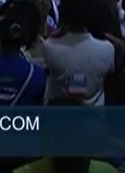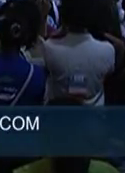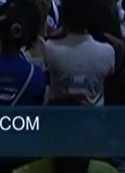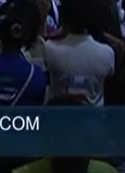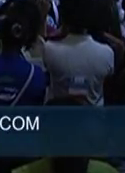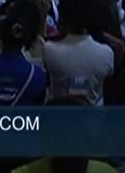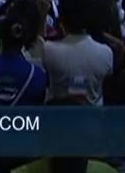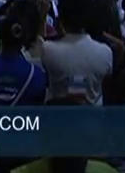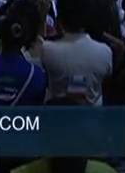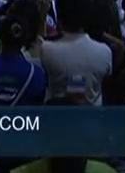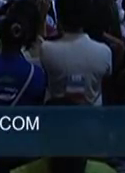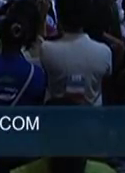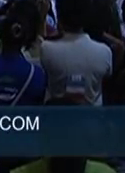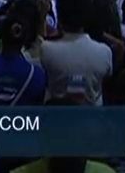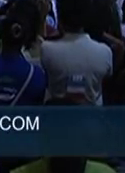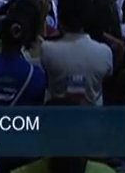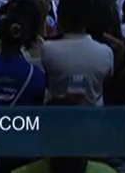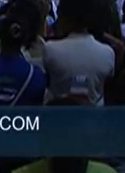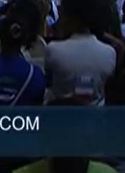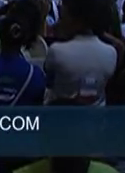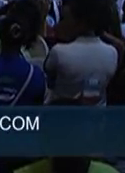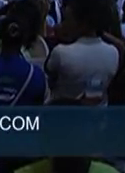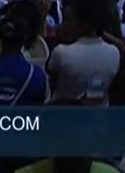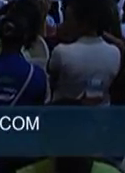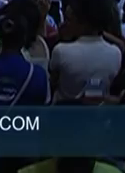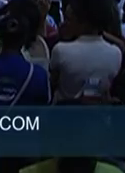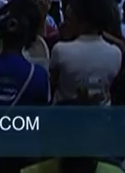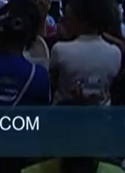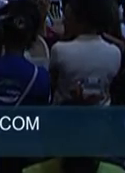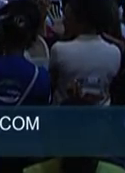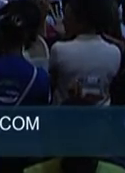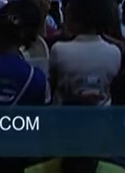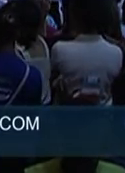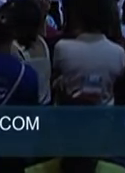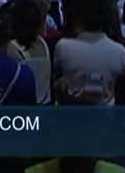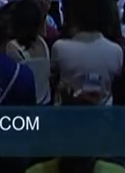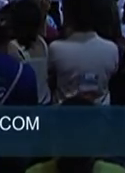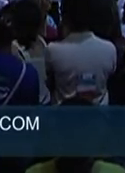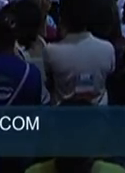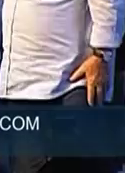Dá? Não, dá pra chamar já. Pediu pra parar.